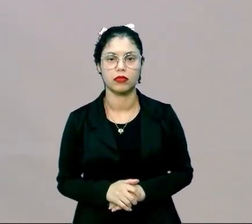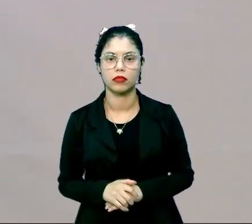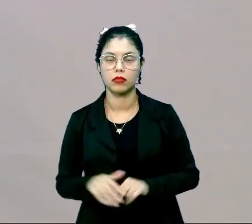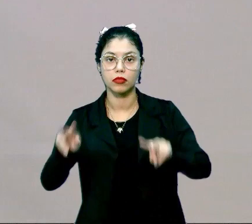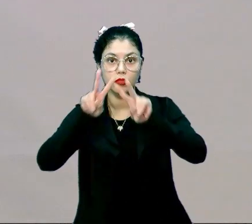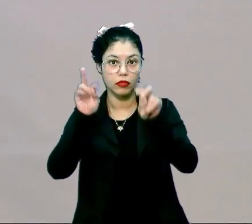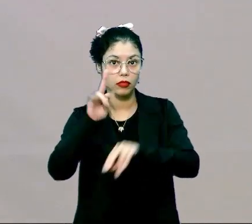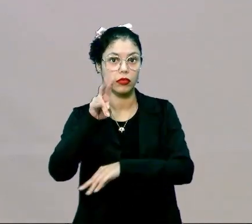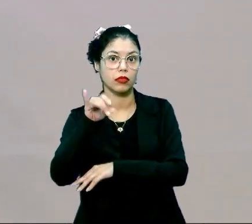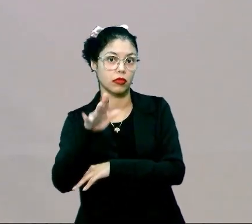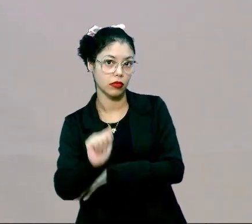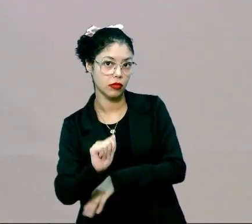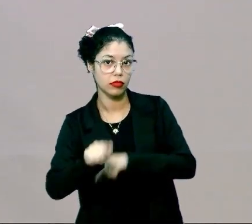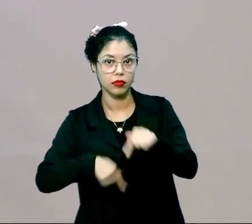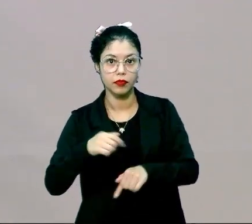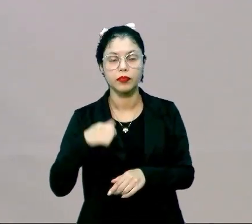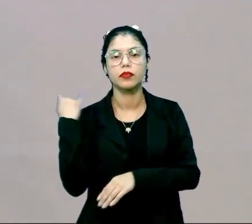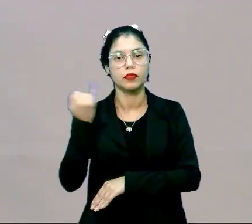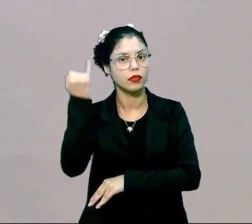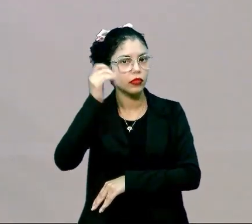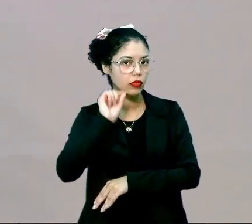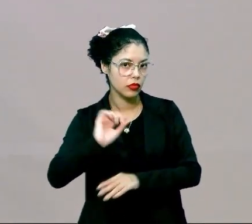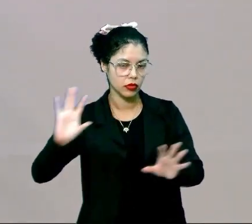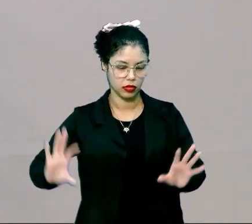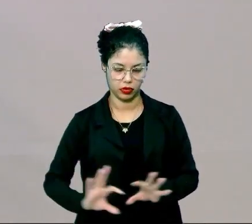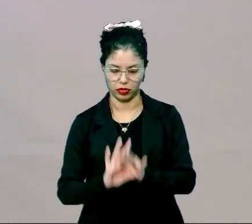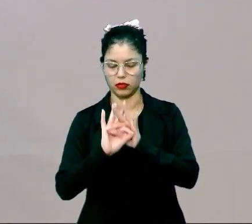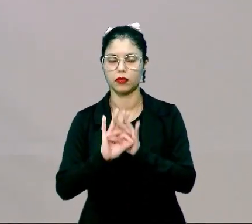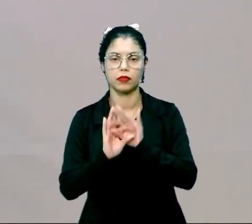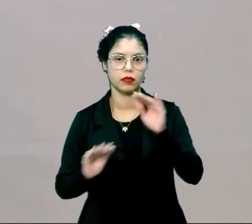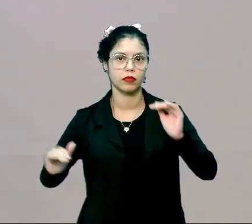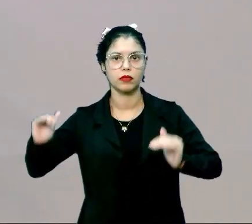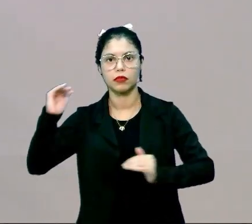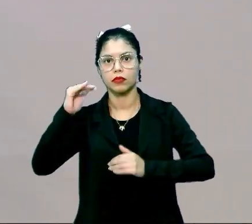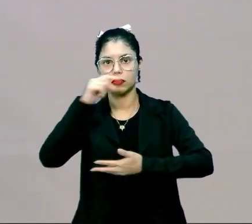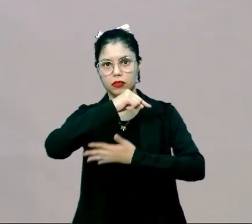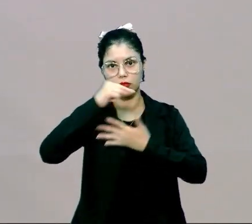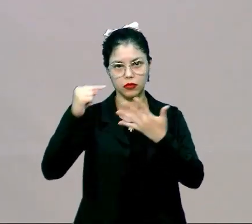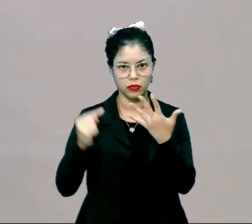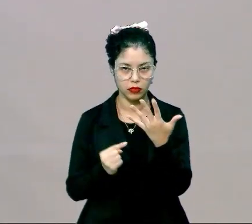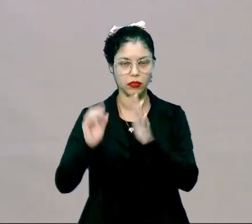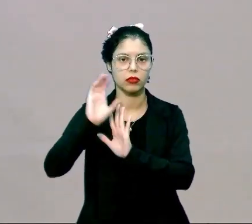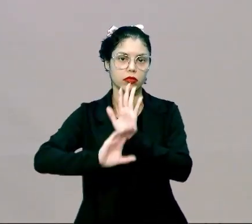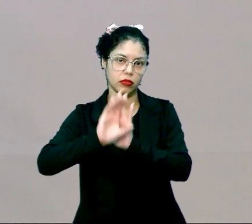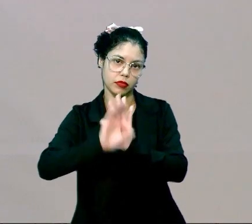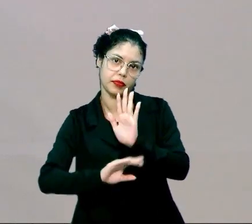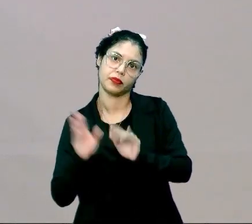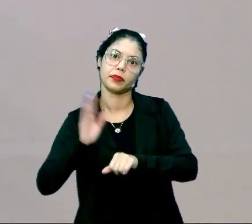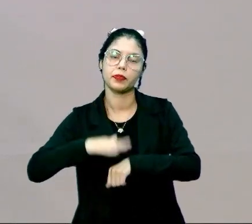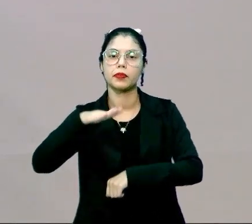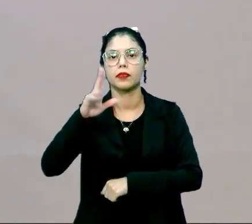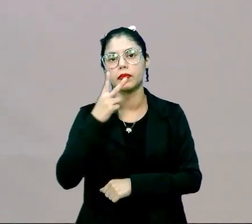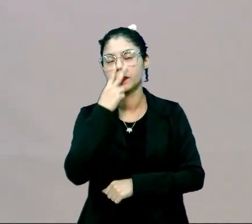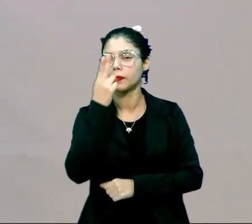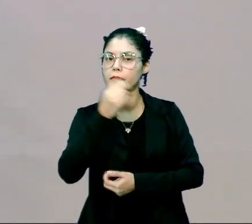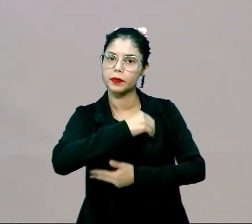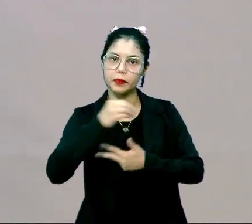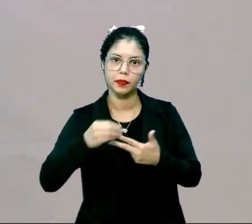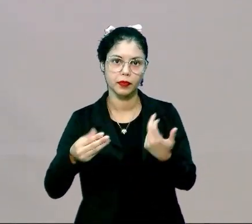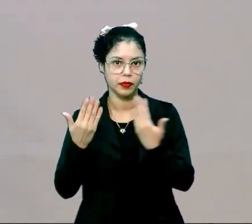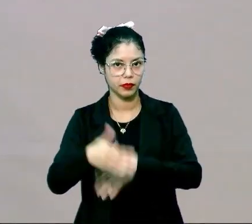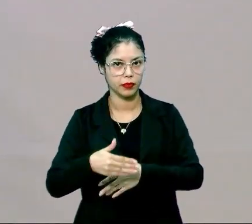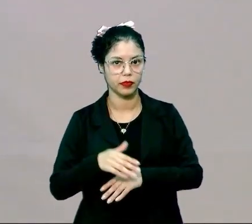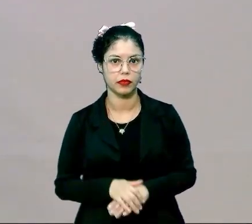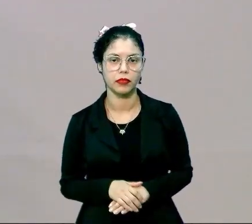a termoquímica, ela é muito importante, ela está ali no top 5, dos 5 conteúdos de química que mais vão aparecer nas provas do